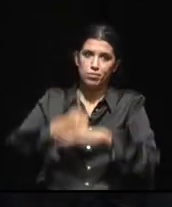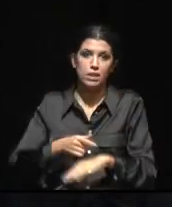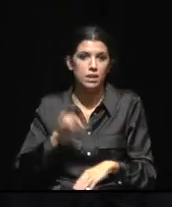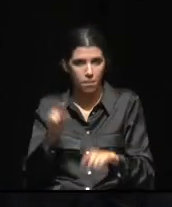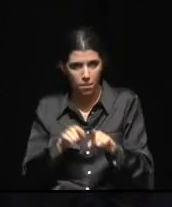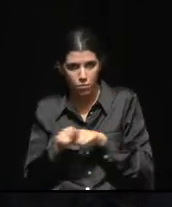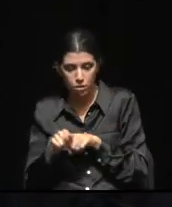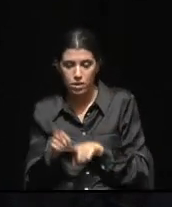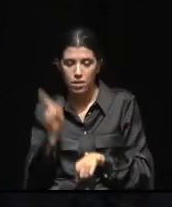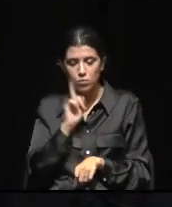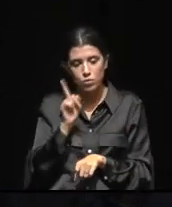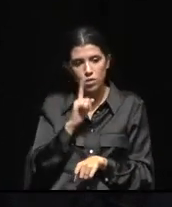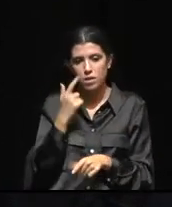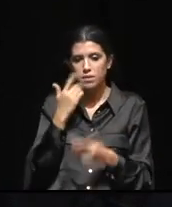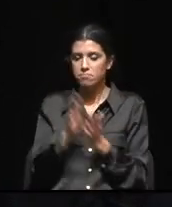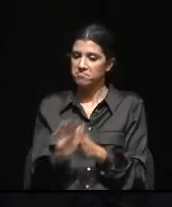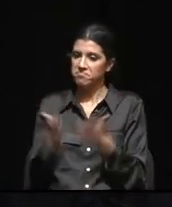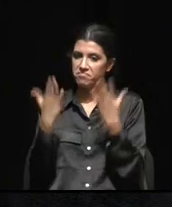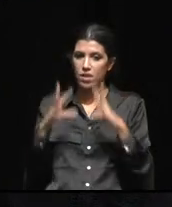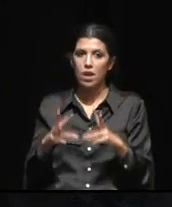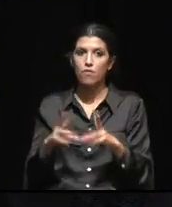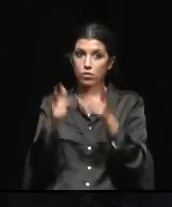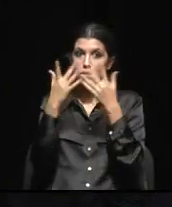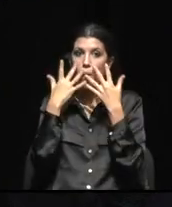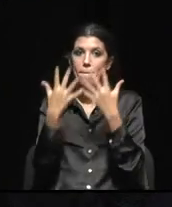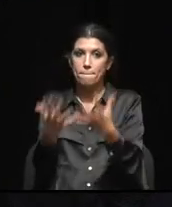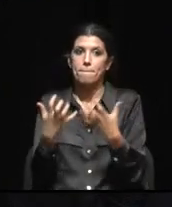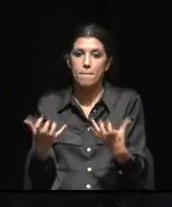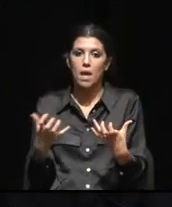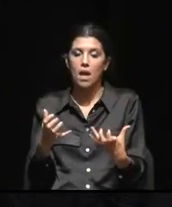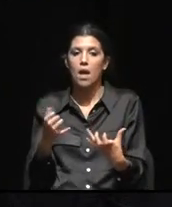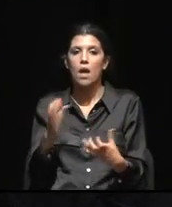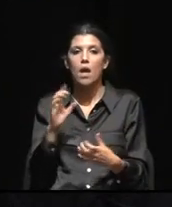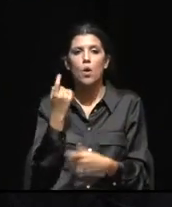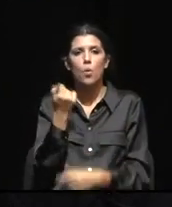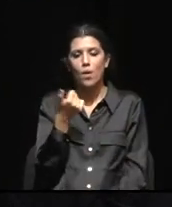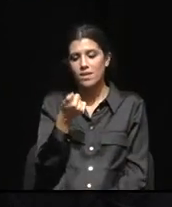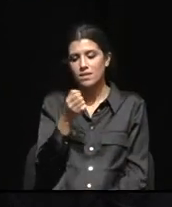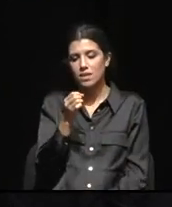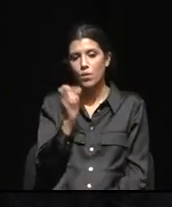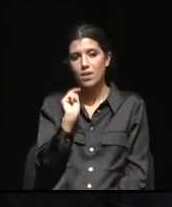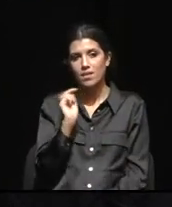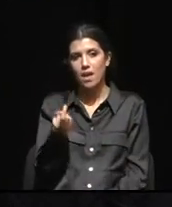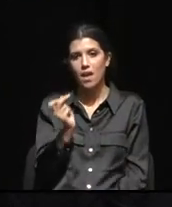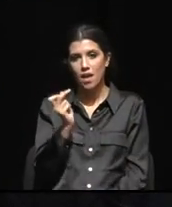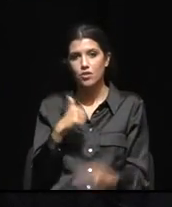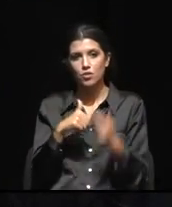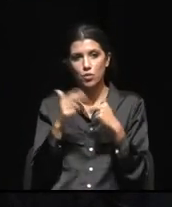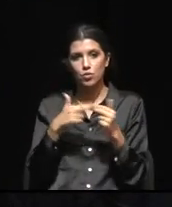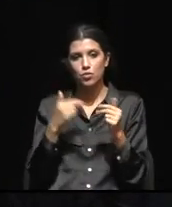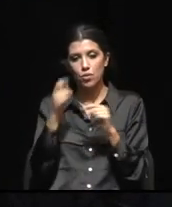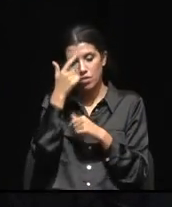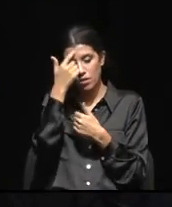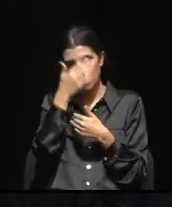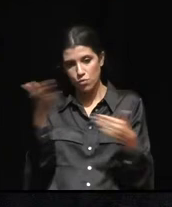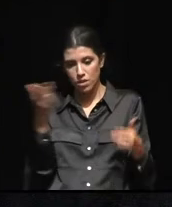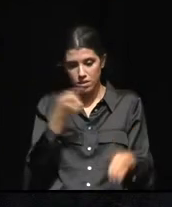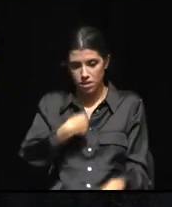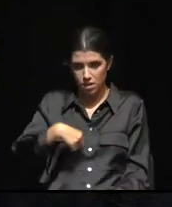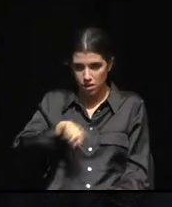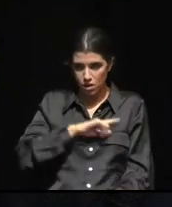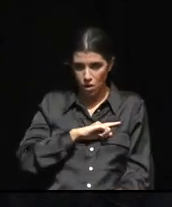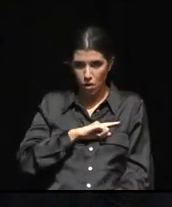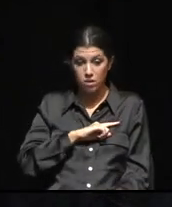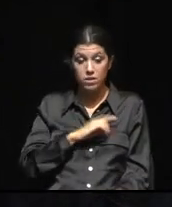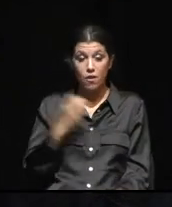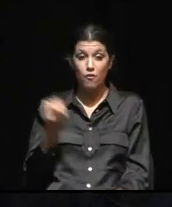importante reconhecer a enorme evolução que temos vivido nestes quase 50 anos de construção da nossa Democracia para a qual